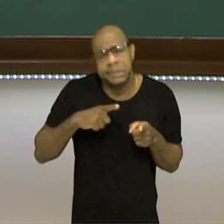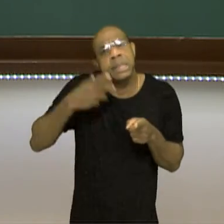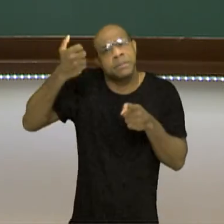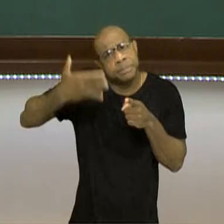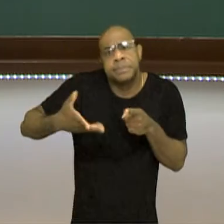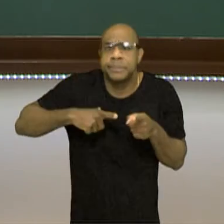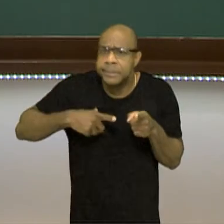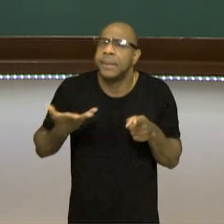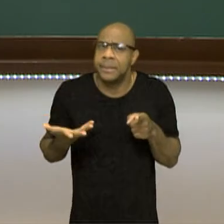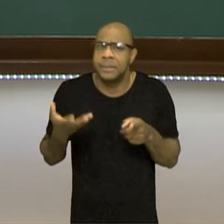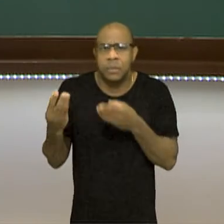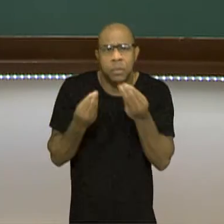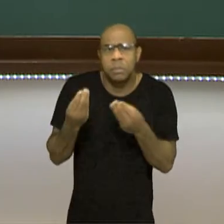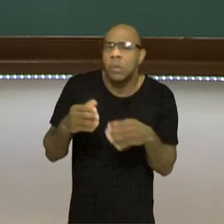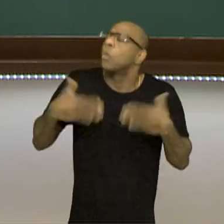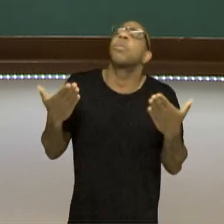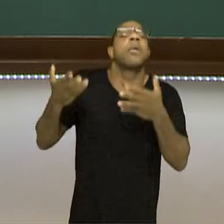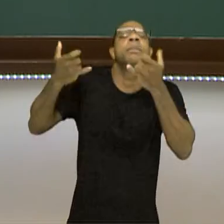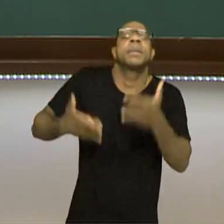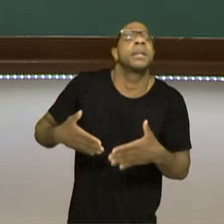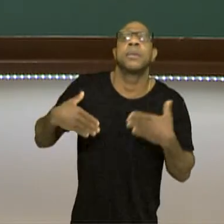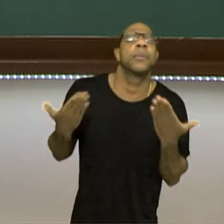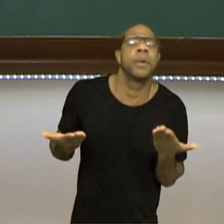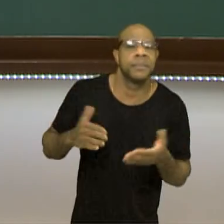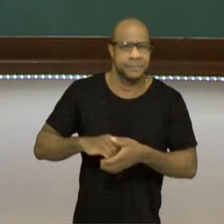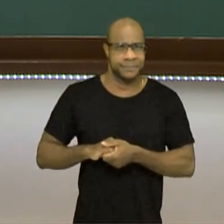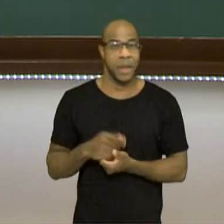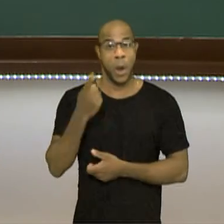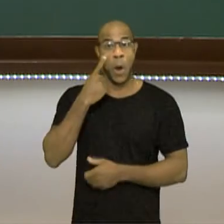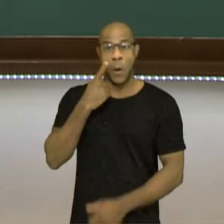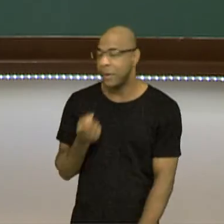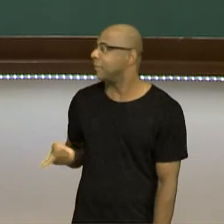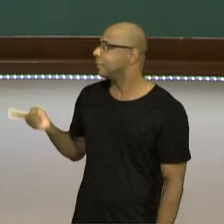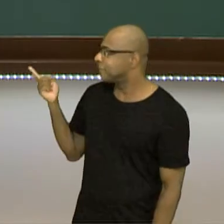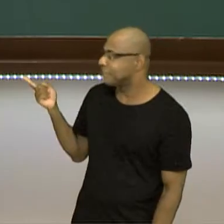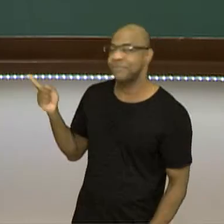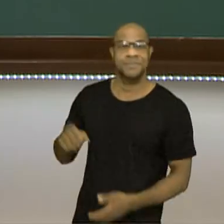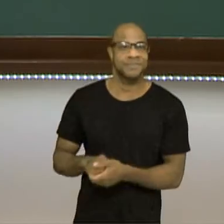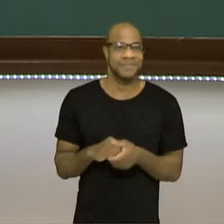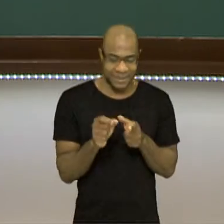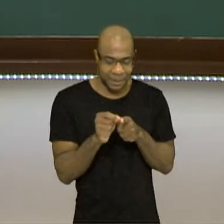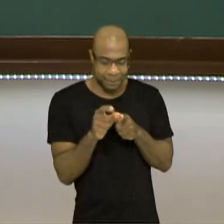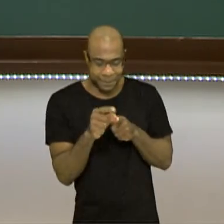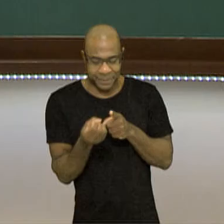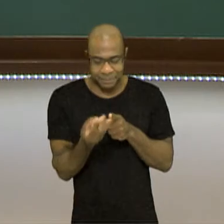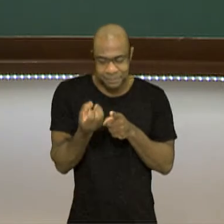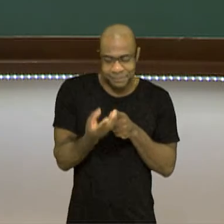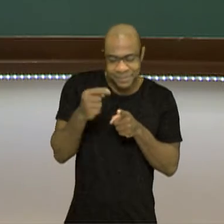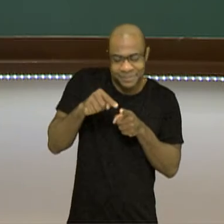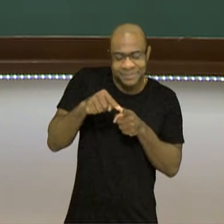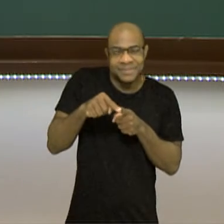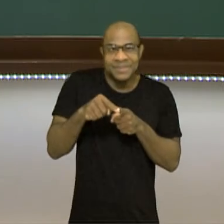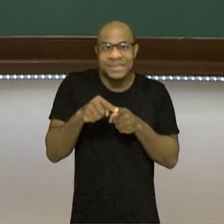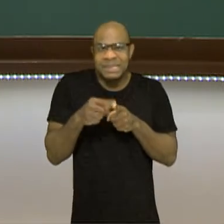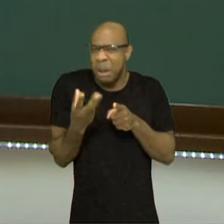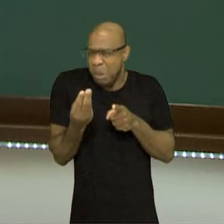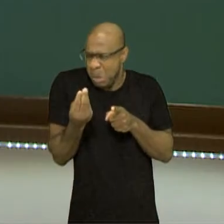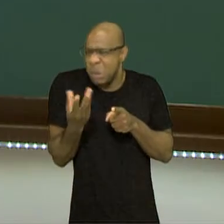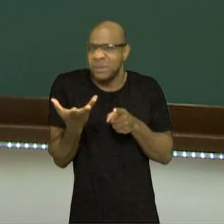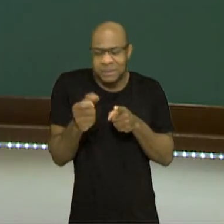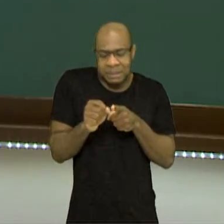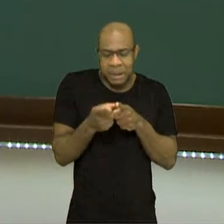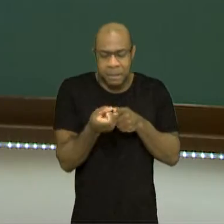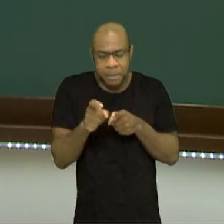explicação. E qual seria essa explicação? Olha só, a produção que parece ser muito excessiva